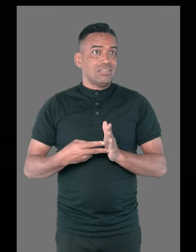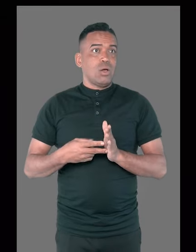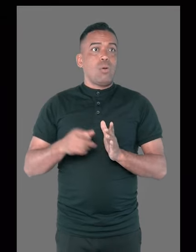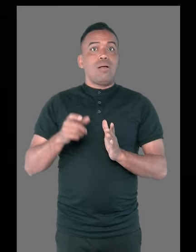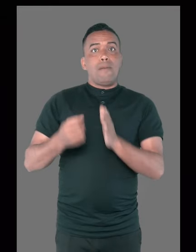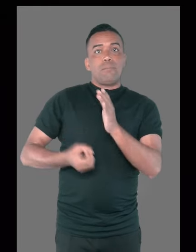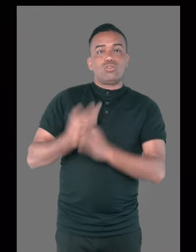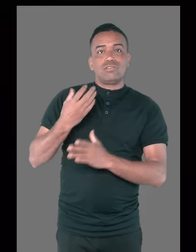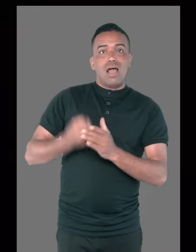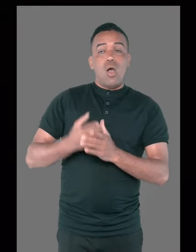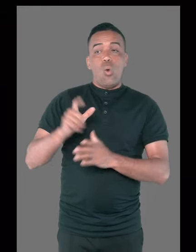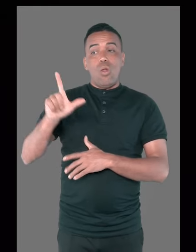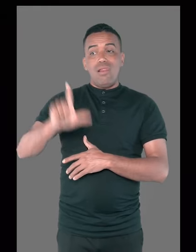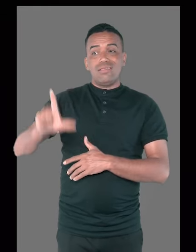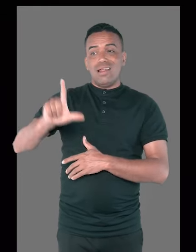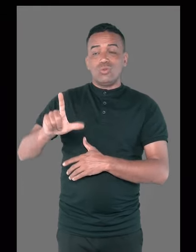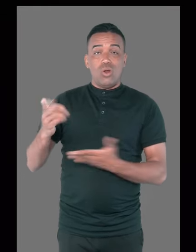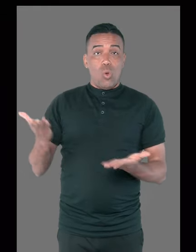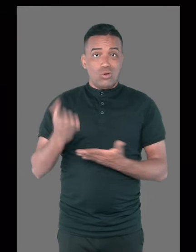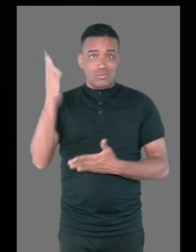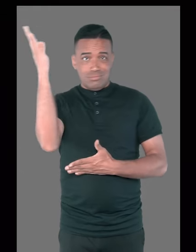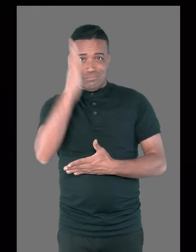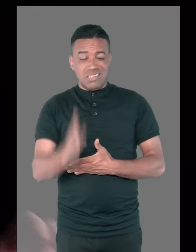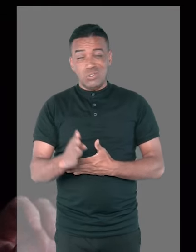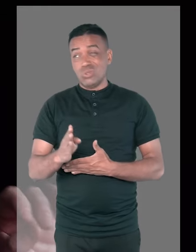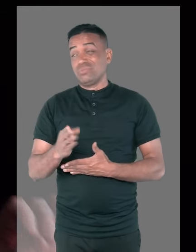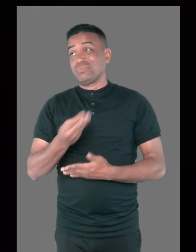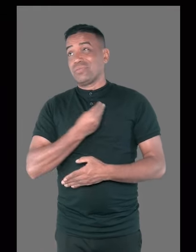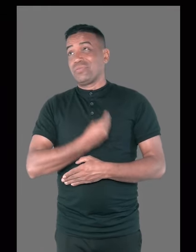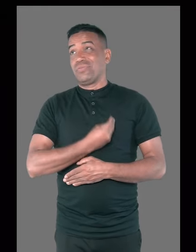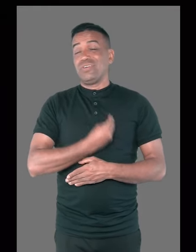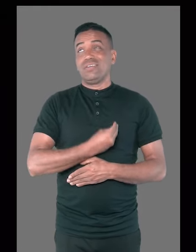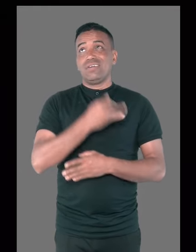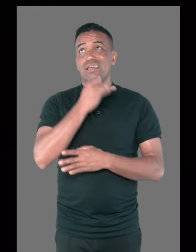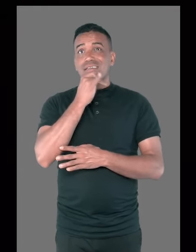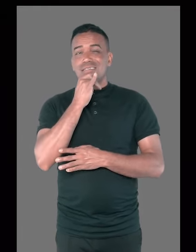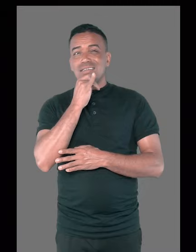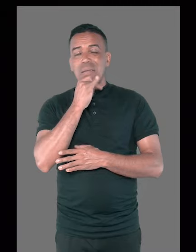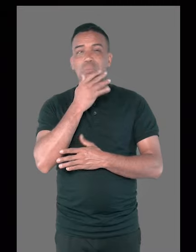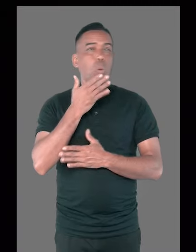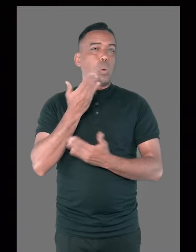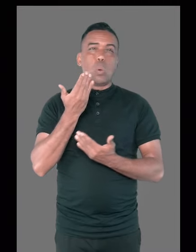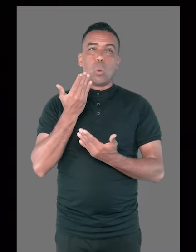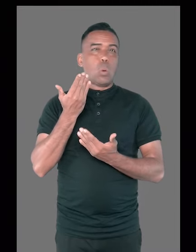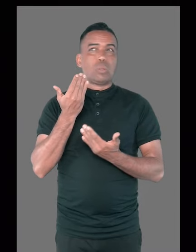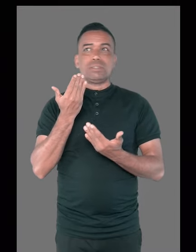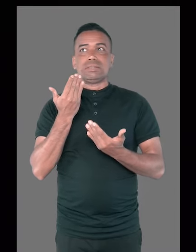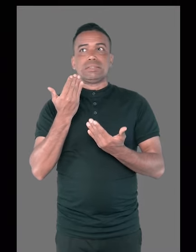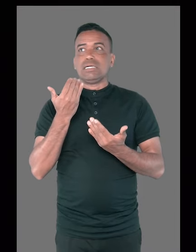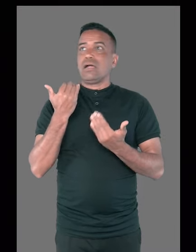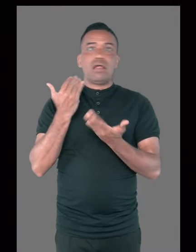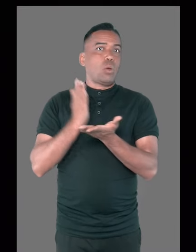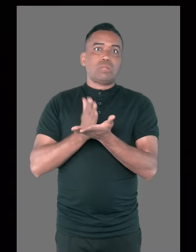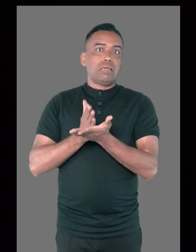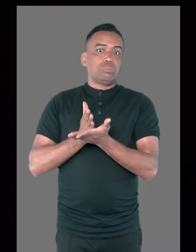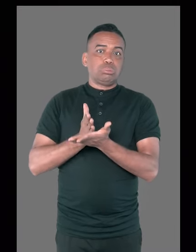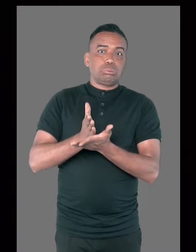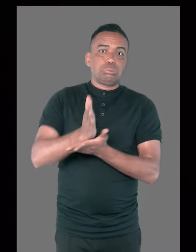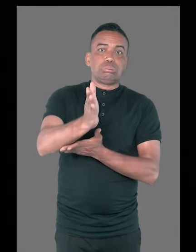produz literatura hoje vive numa situação, num lugar muito instável. Não há papel